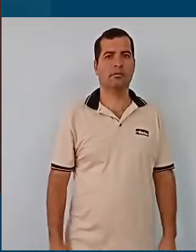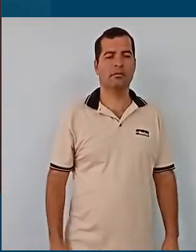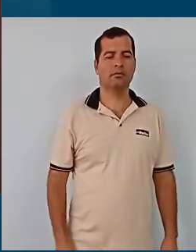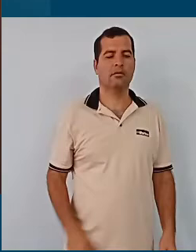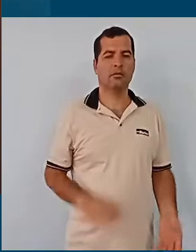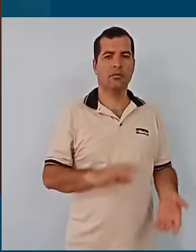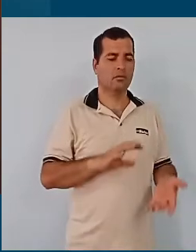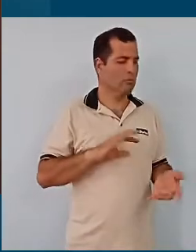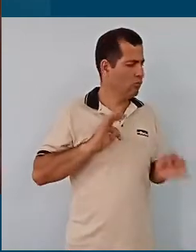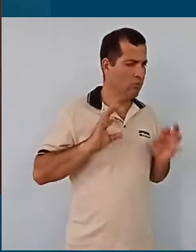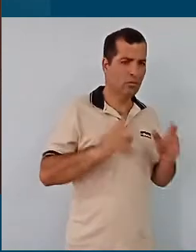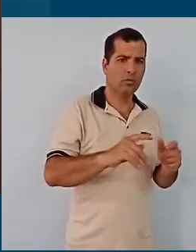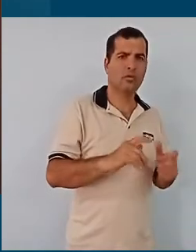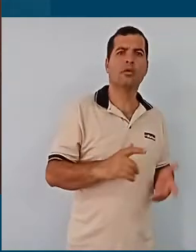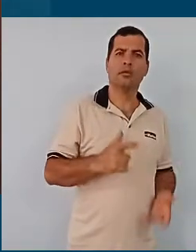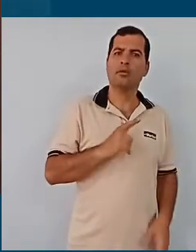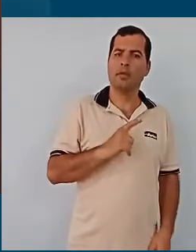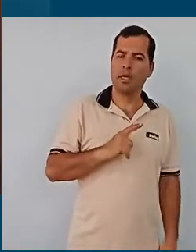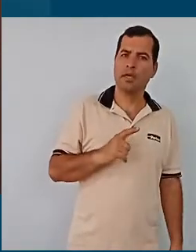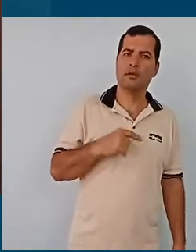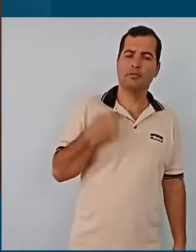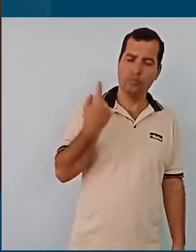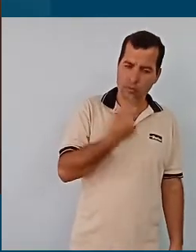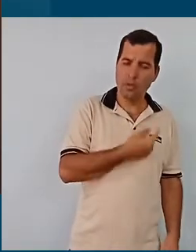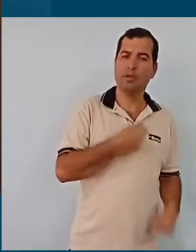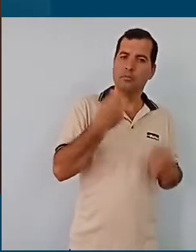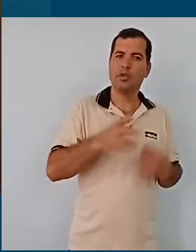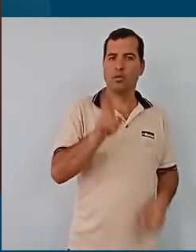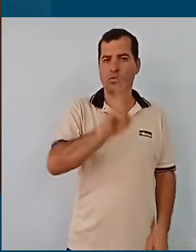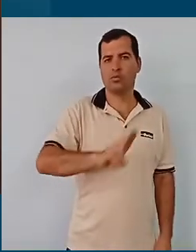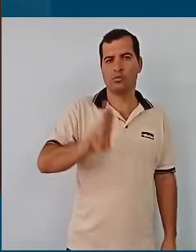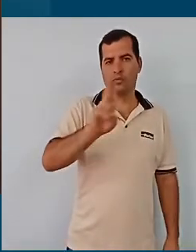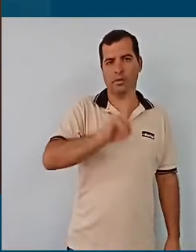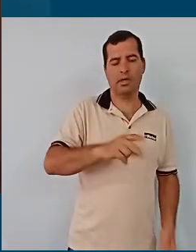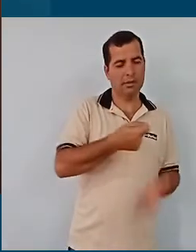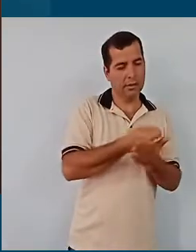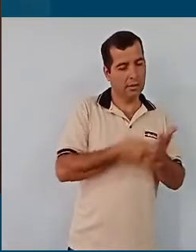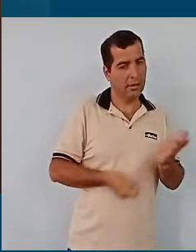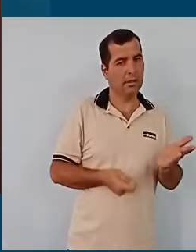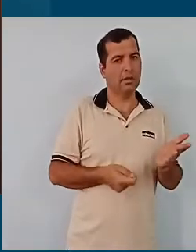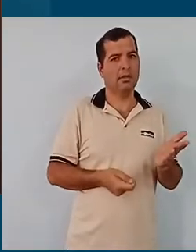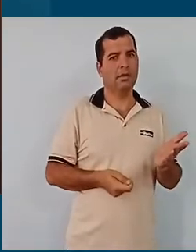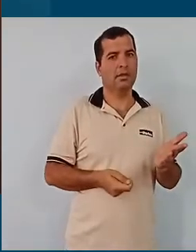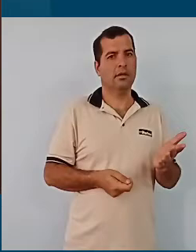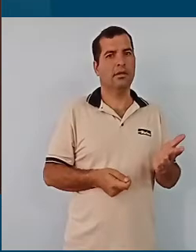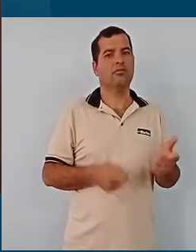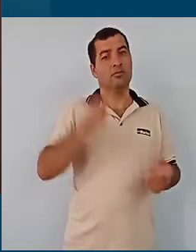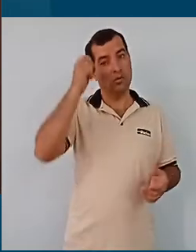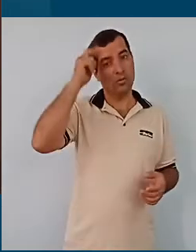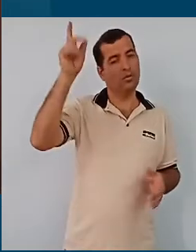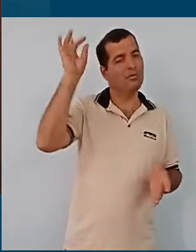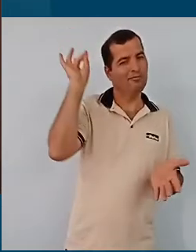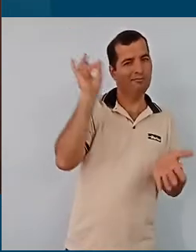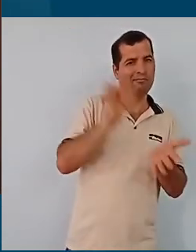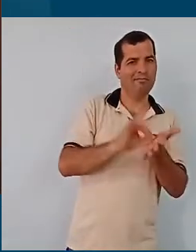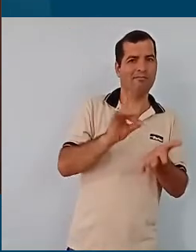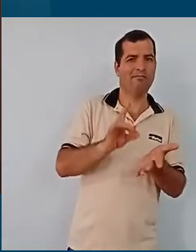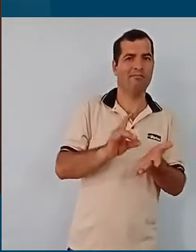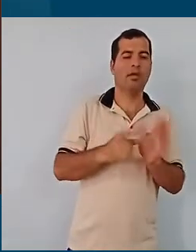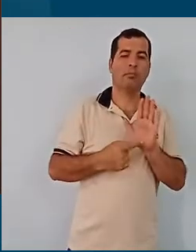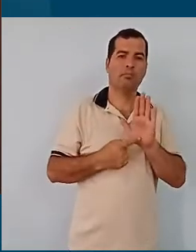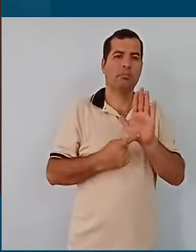de técnicas bárbaras, e a gente usa a escrita como instrumento cultural autêntico. Essa pode ser